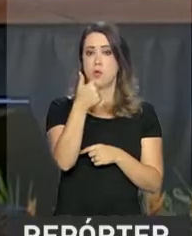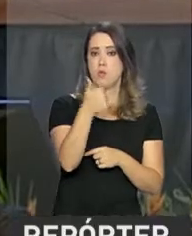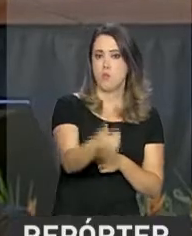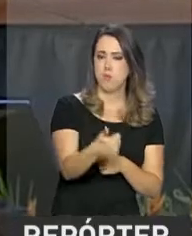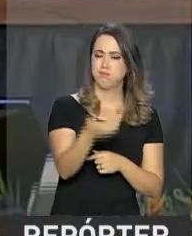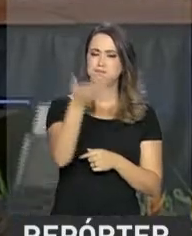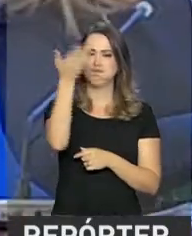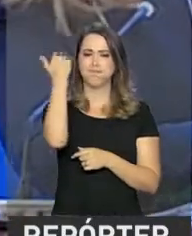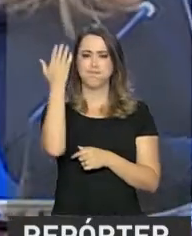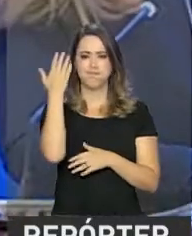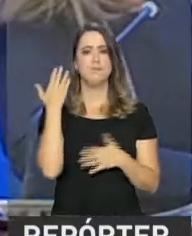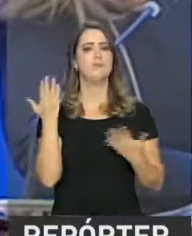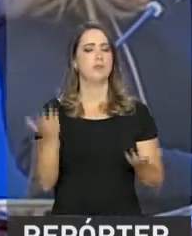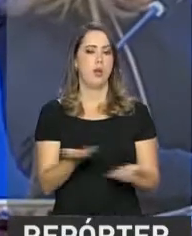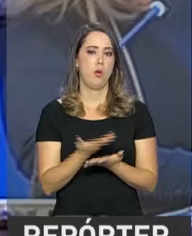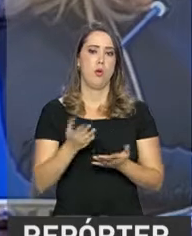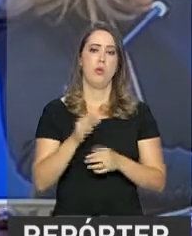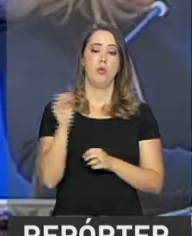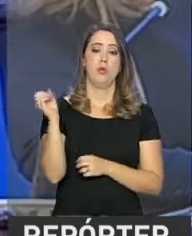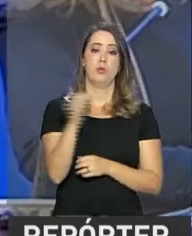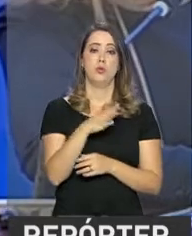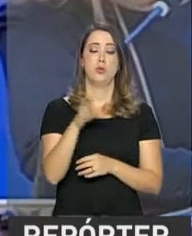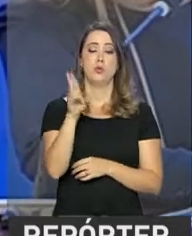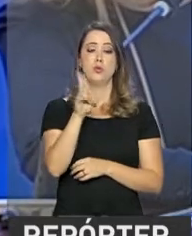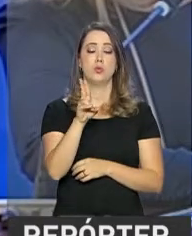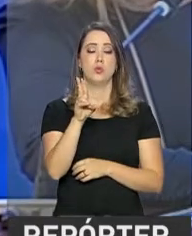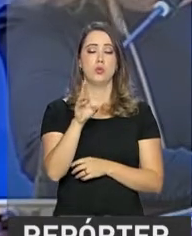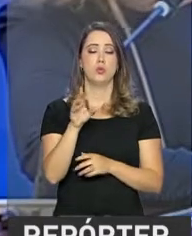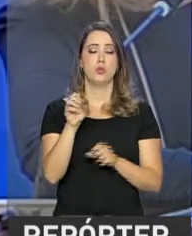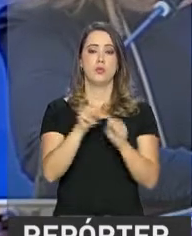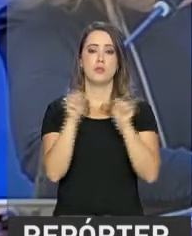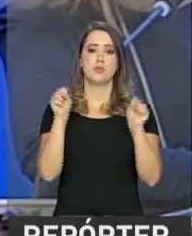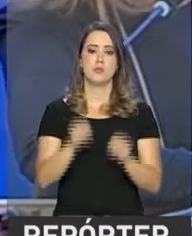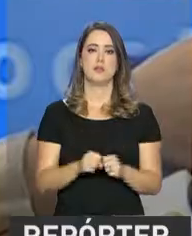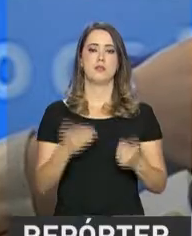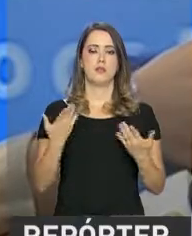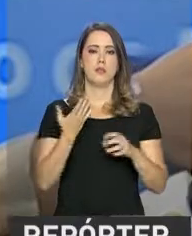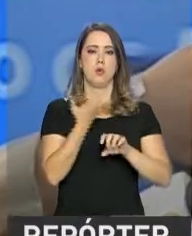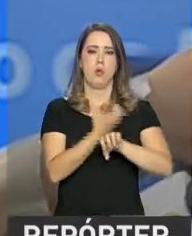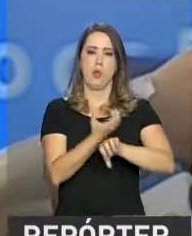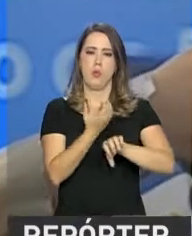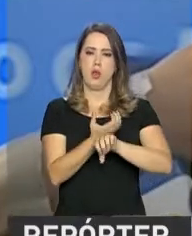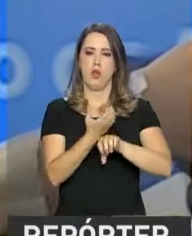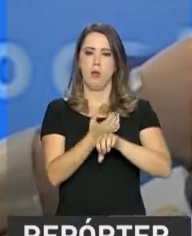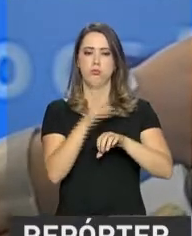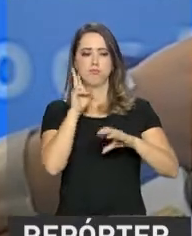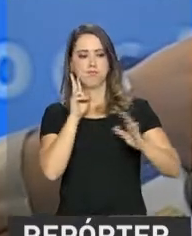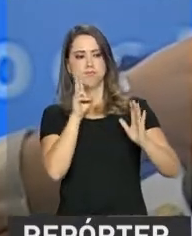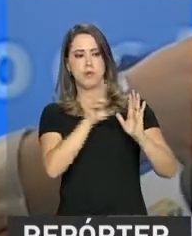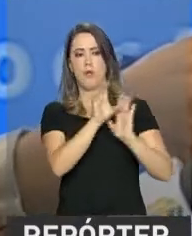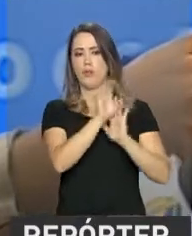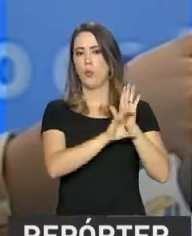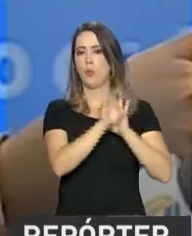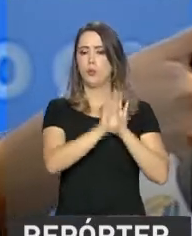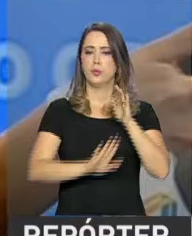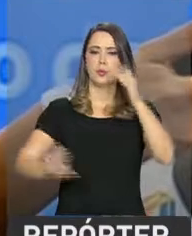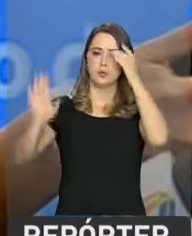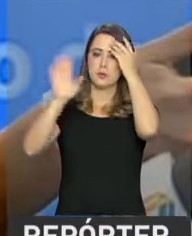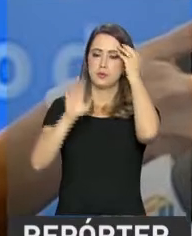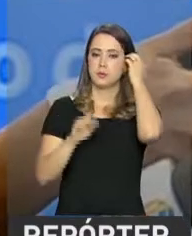partir de agora um instrumento leva em conta a base comum curricular nós estamos conseguindo fazer com que o